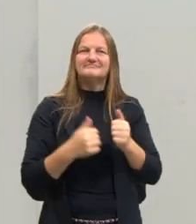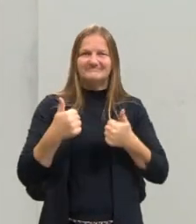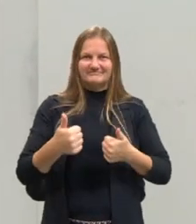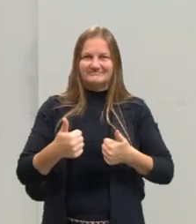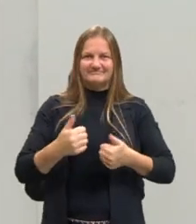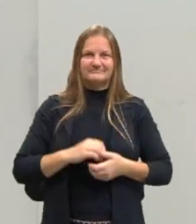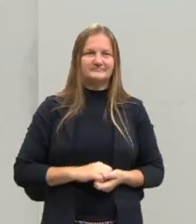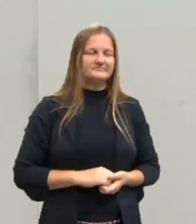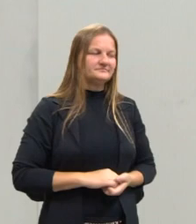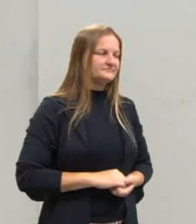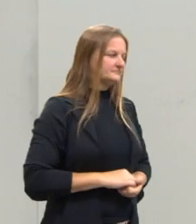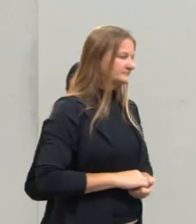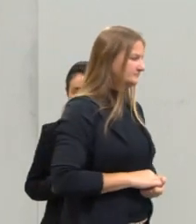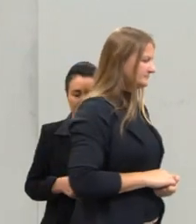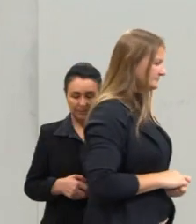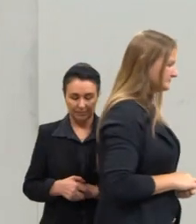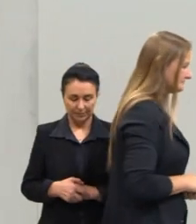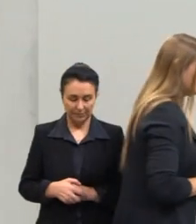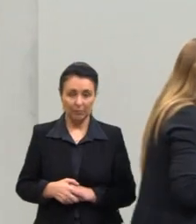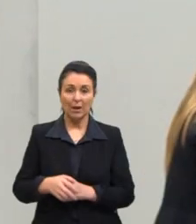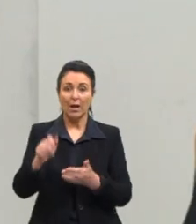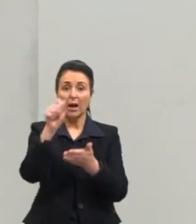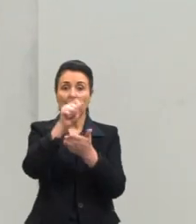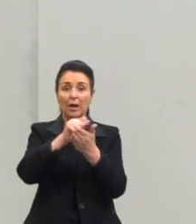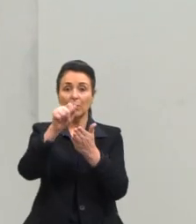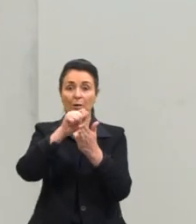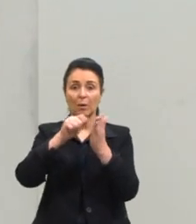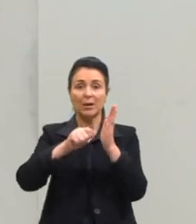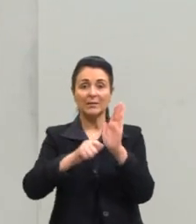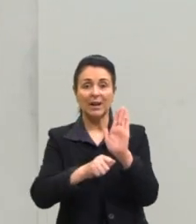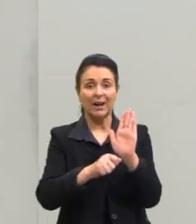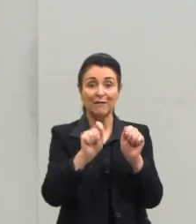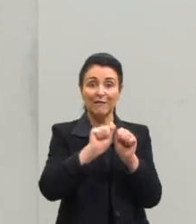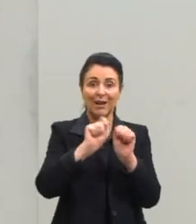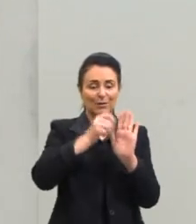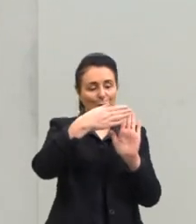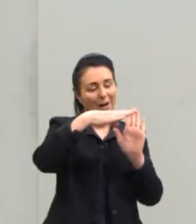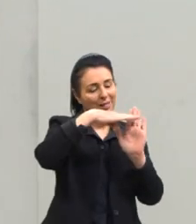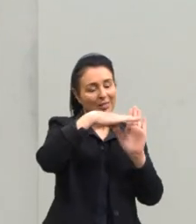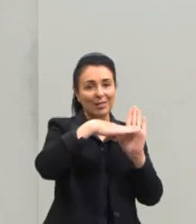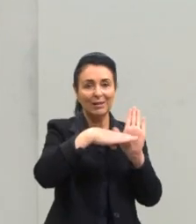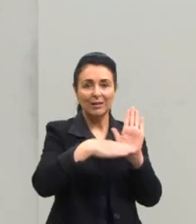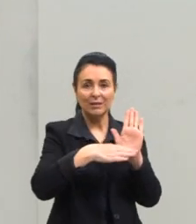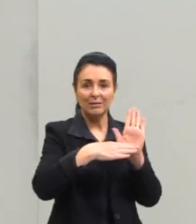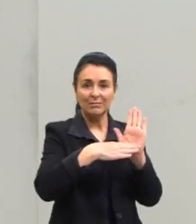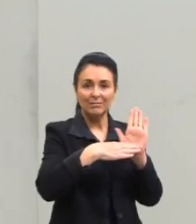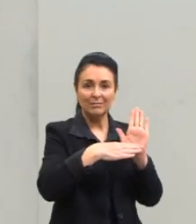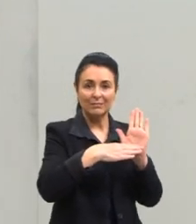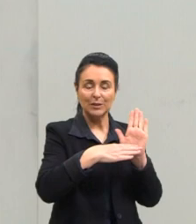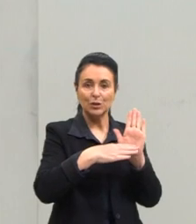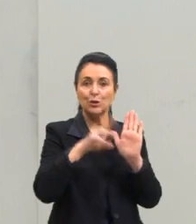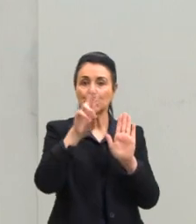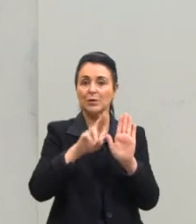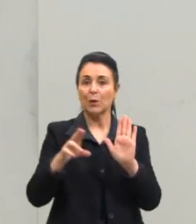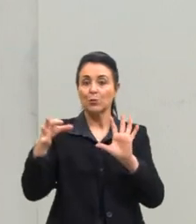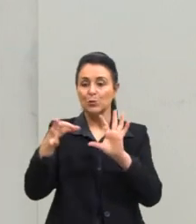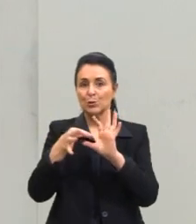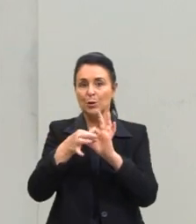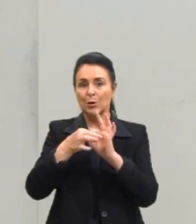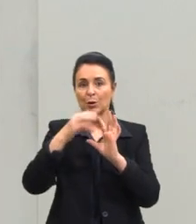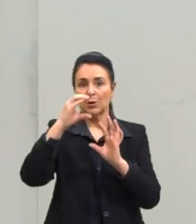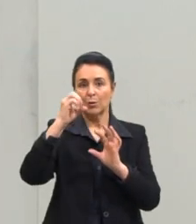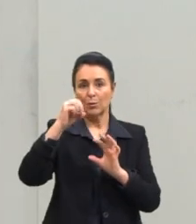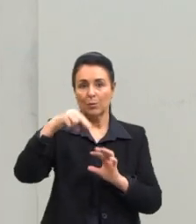lista de conectores a nota para ti essas listinhas de conectores para te habituar aos conectores